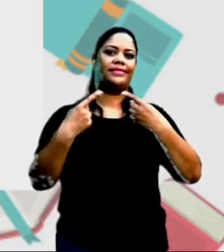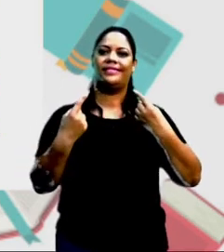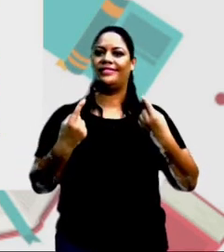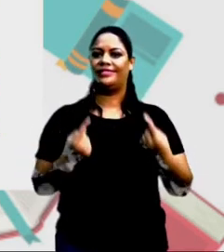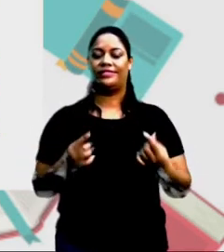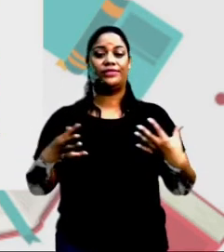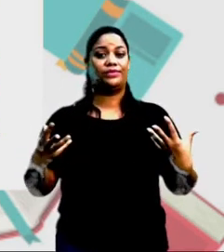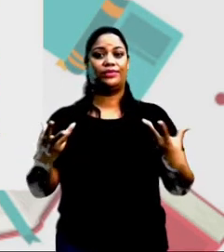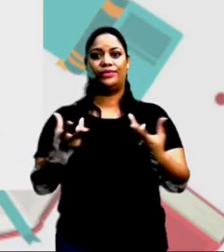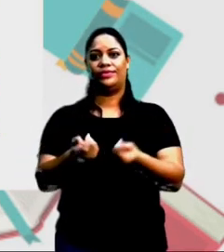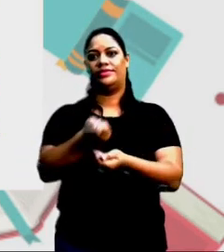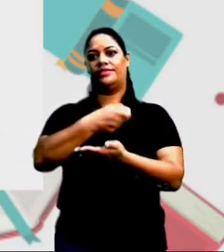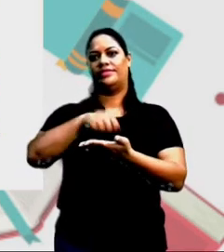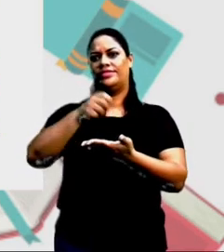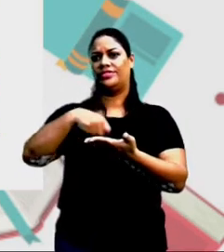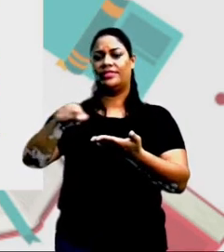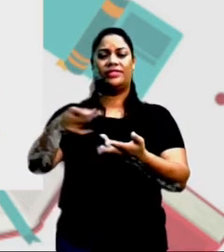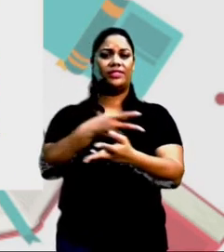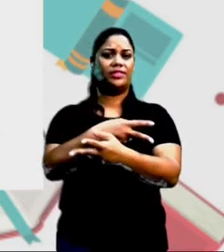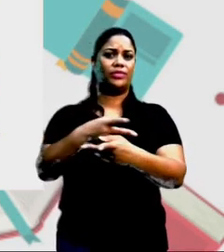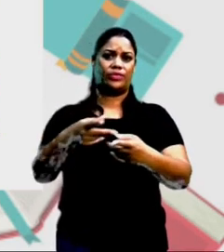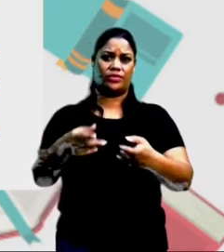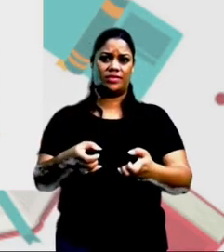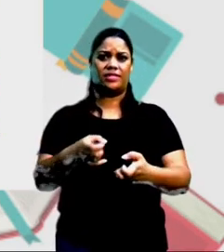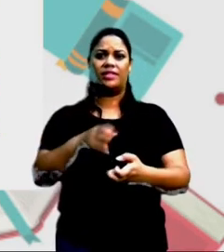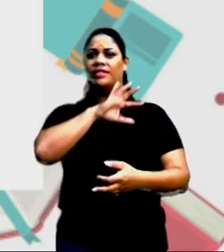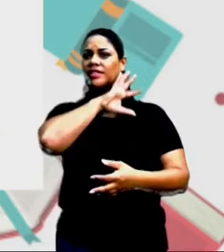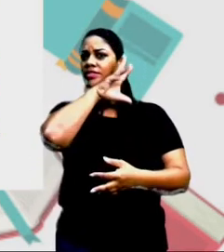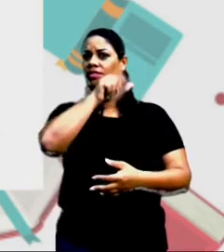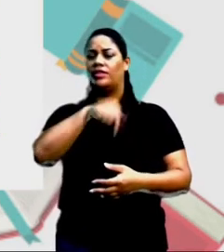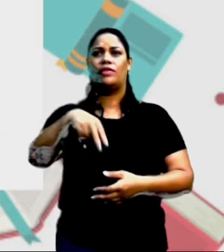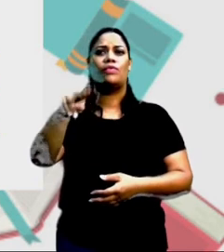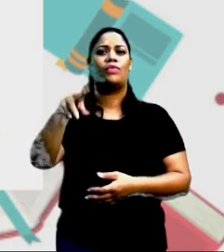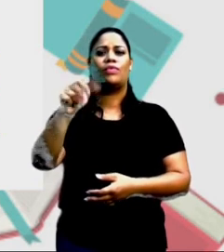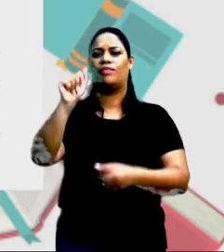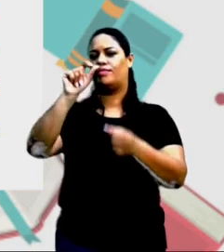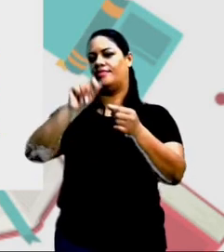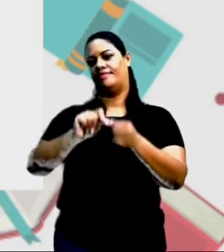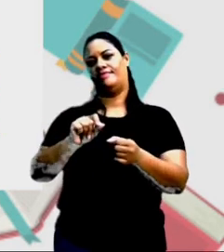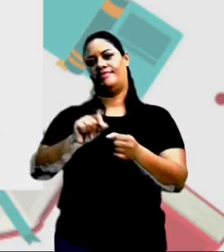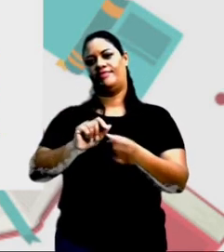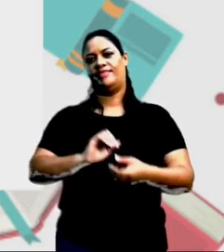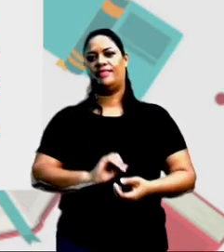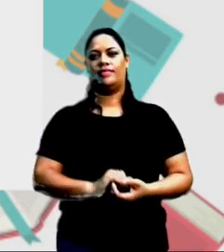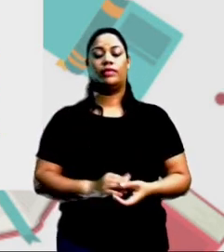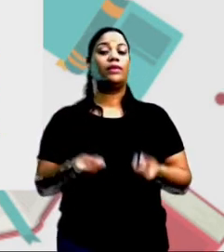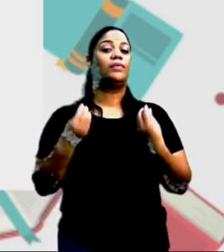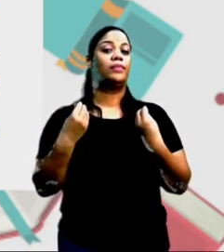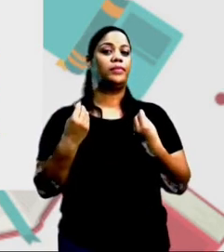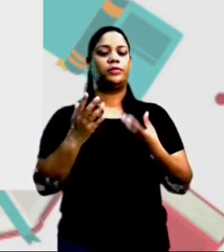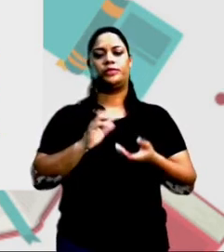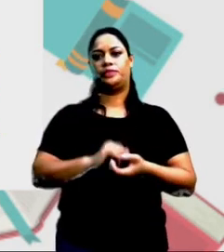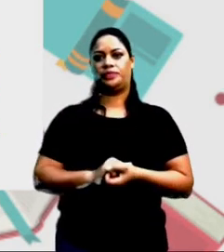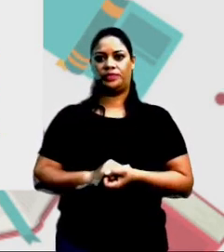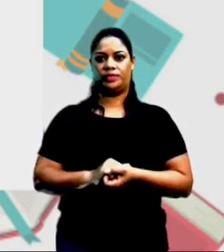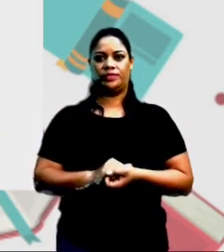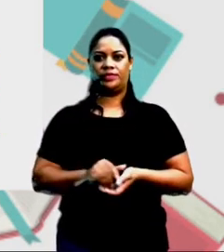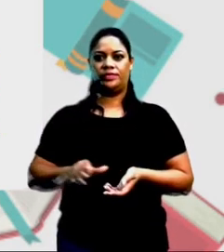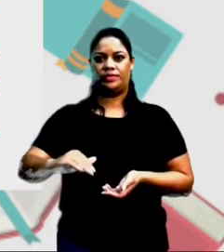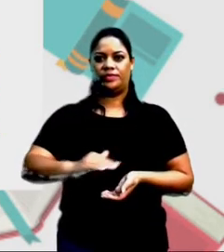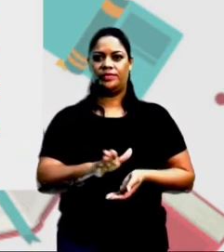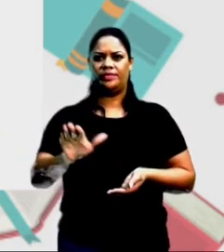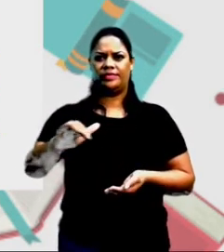eles escreviam coisas que um leão nunca faria, como rastejar